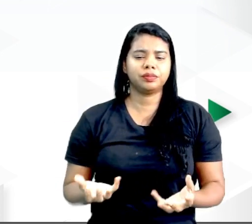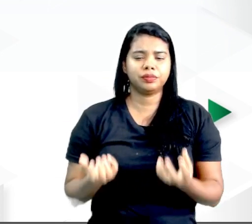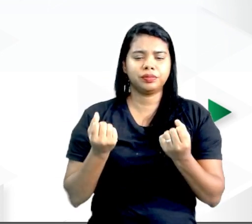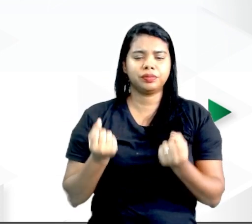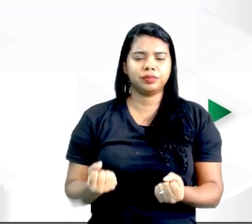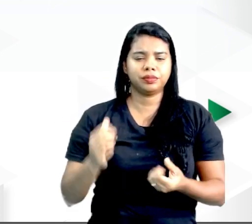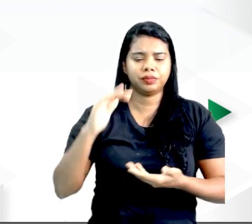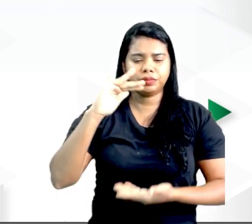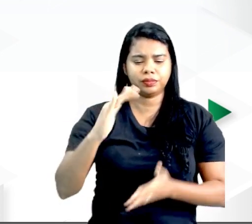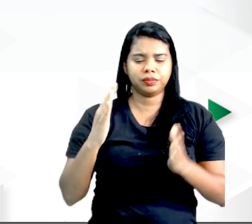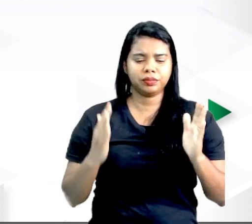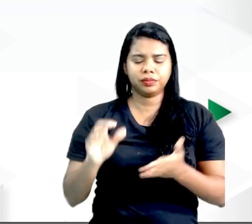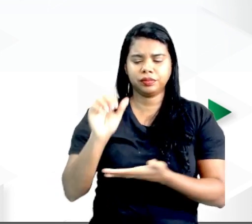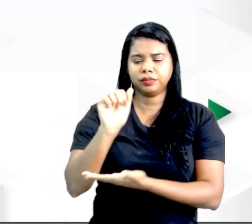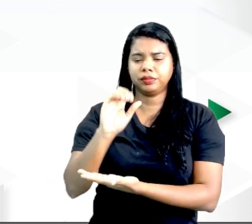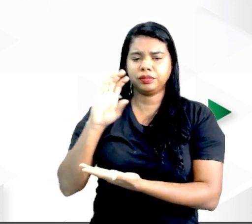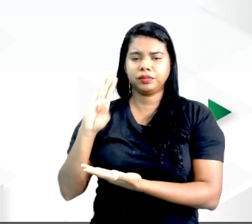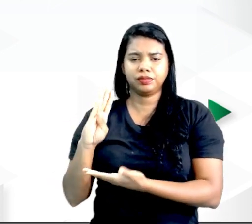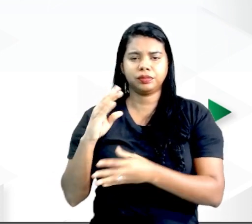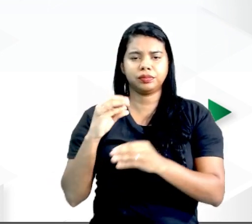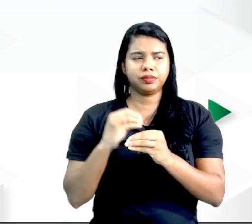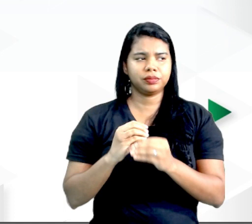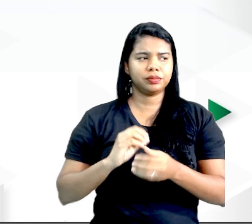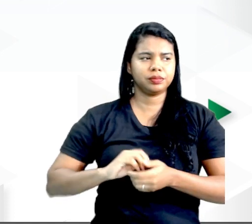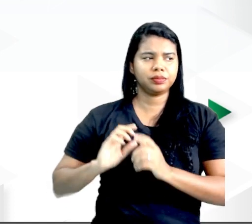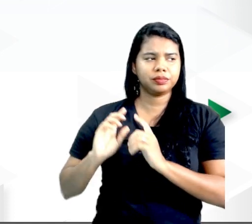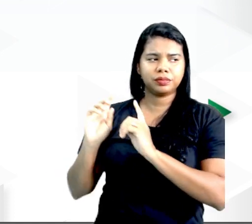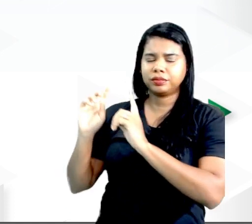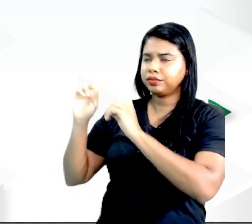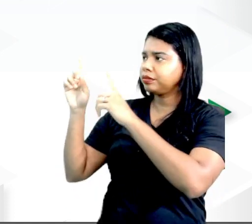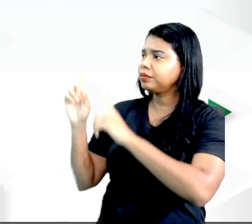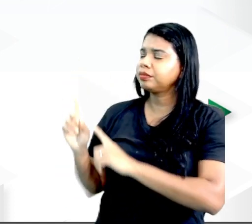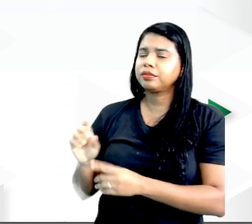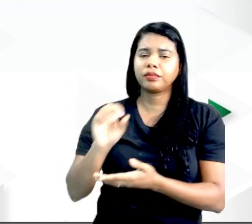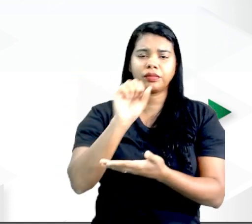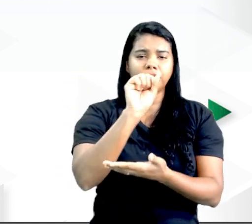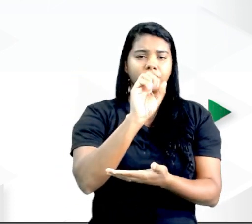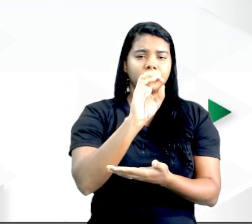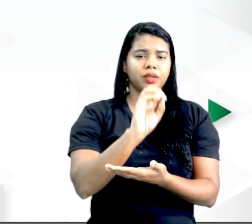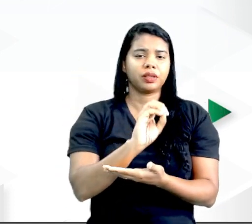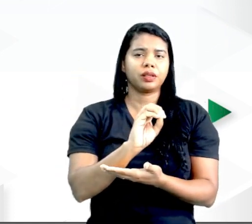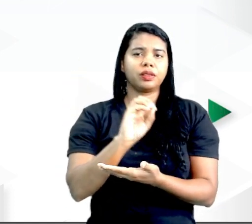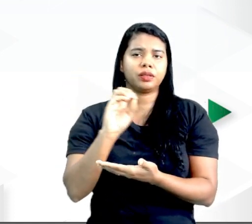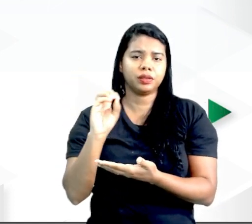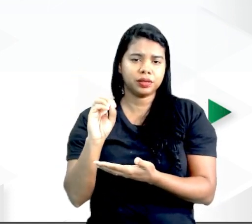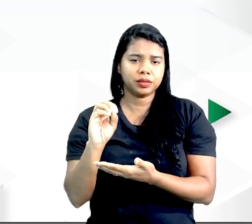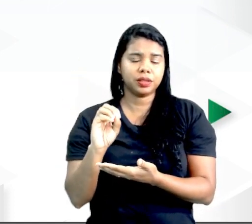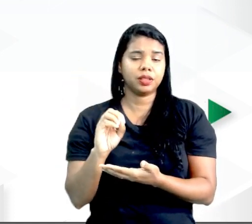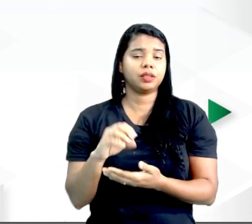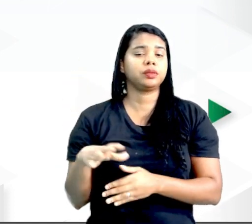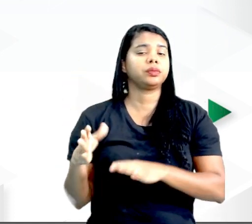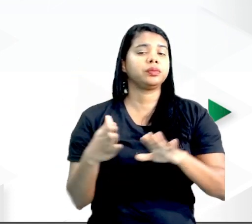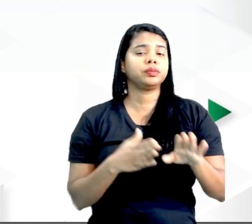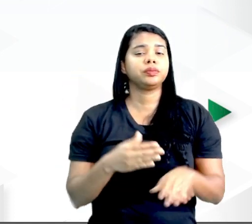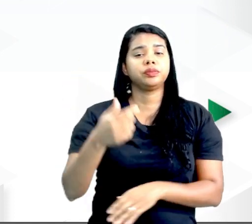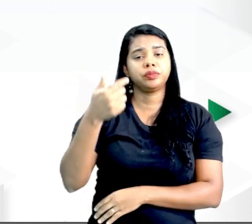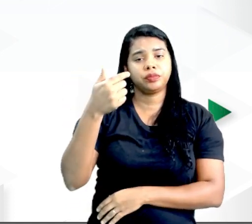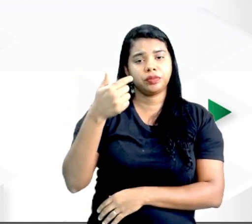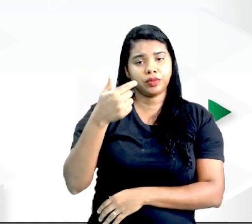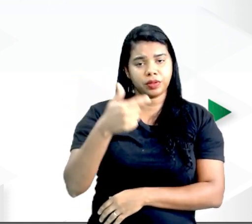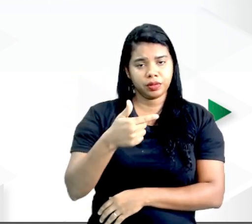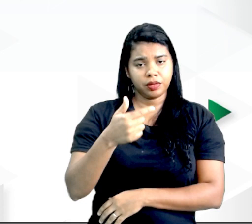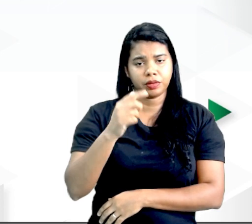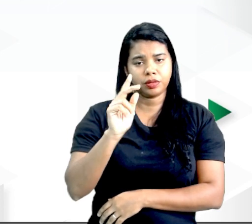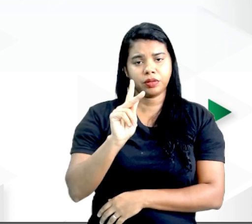para B. Olha a ordem, por favor, tá? Da A para B é de 800 para 2 quilos. Olha, 800 gramas